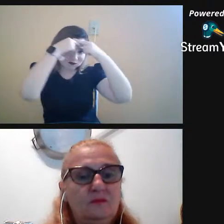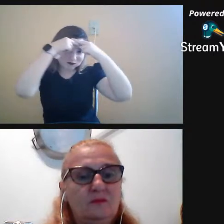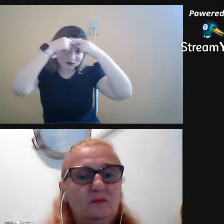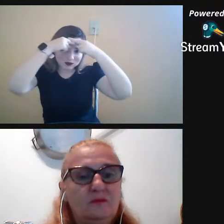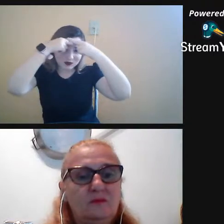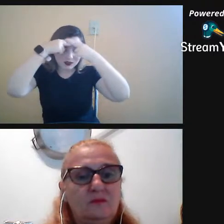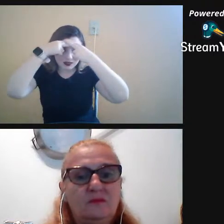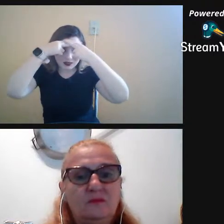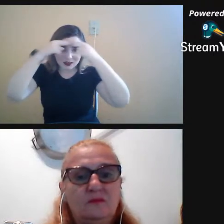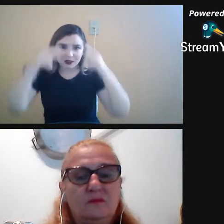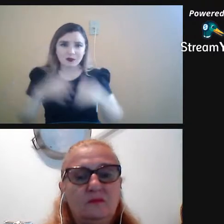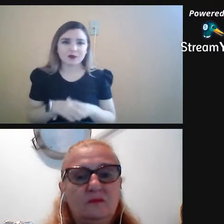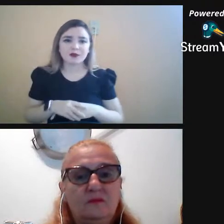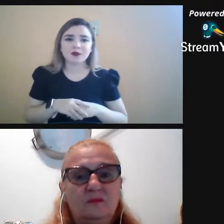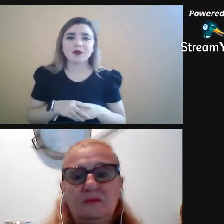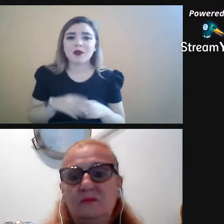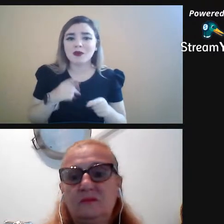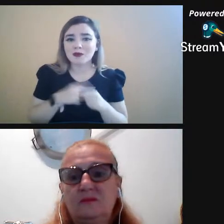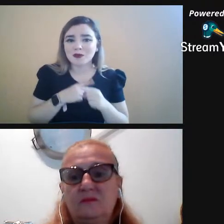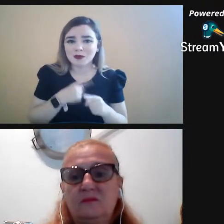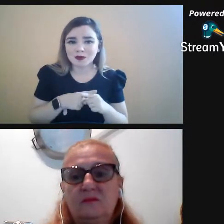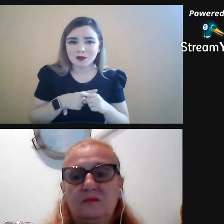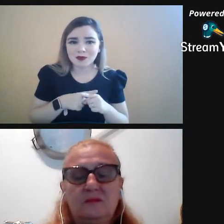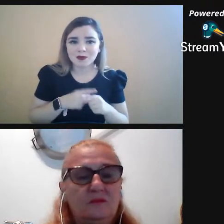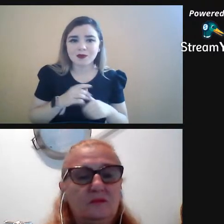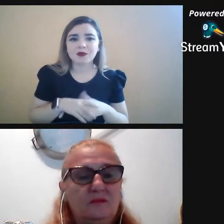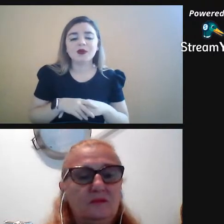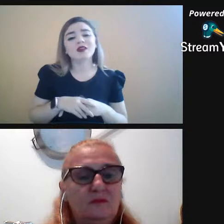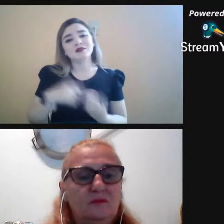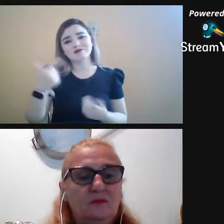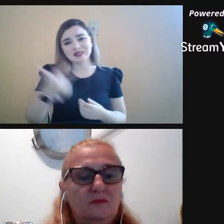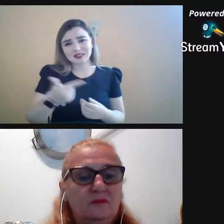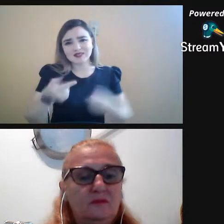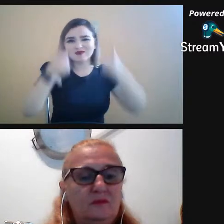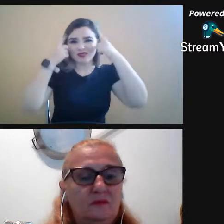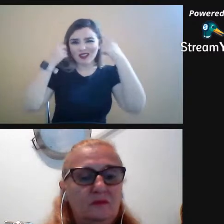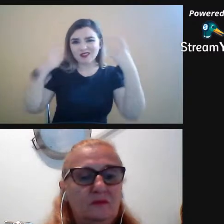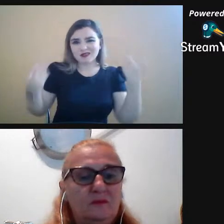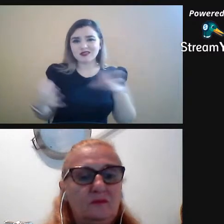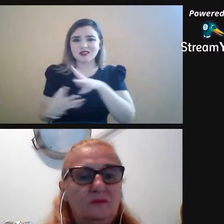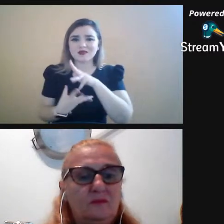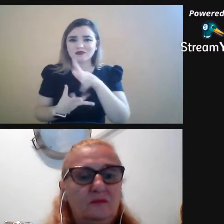por causa dessa questão da Segunda Guerra Mundial, né? Então,